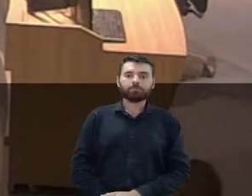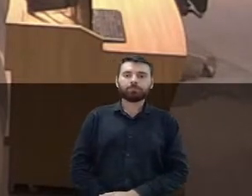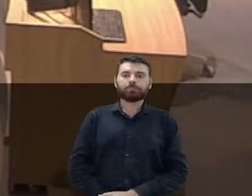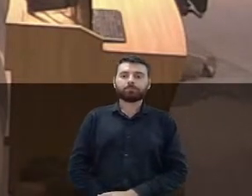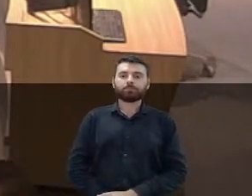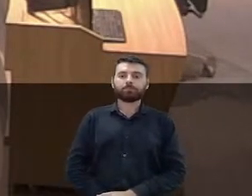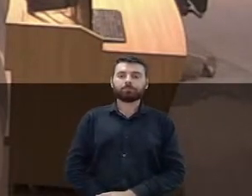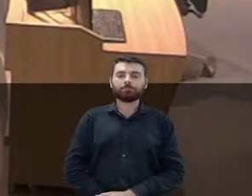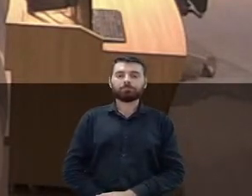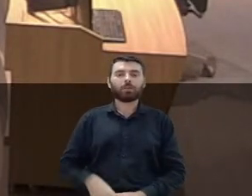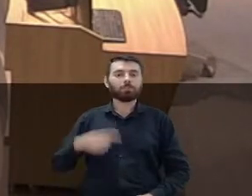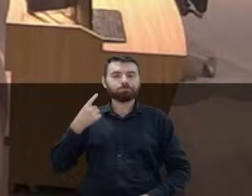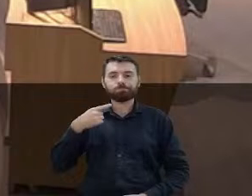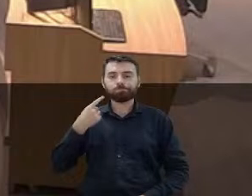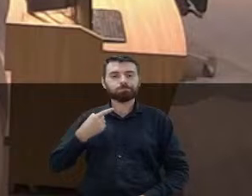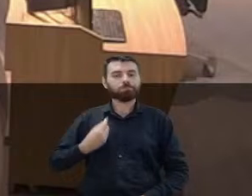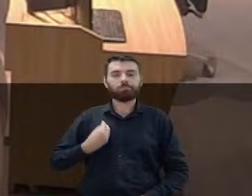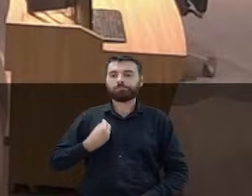Ausente.